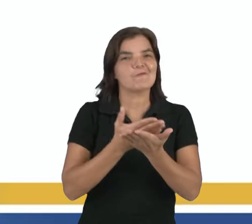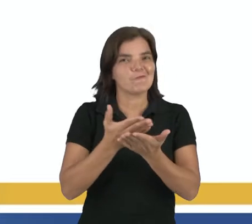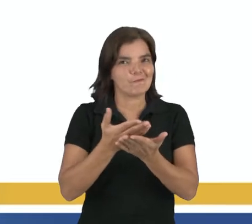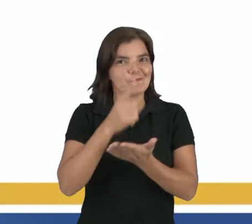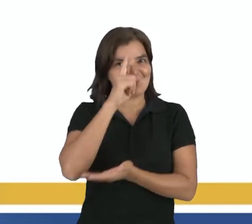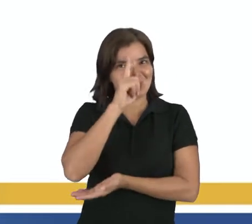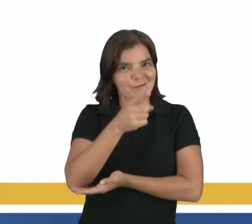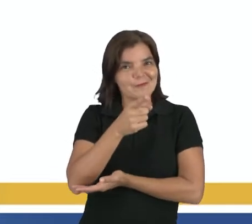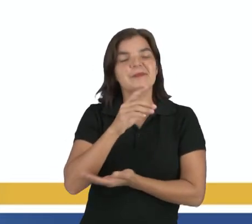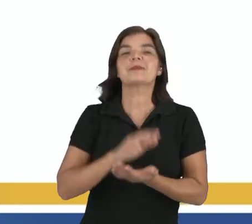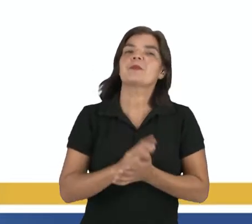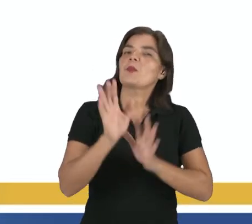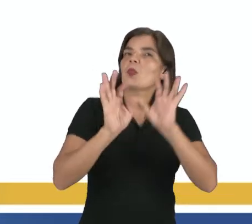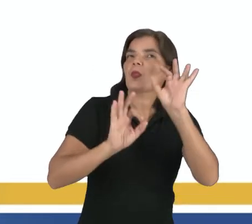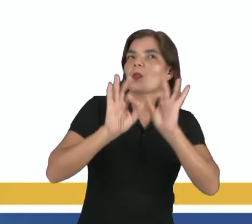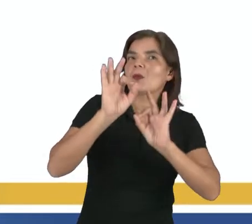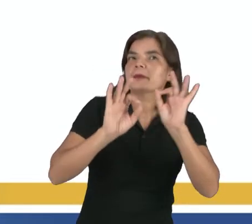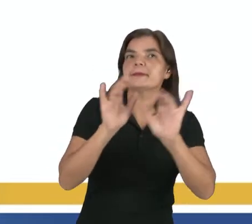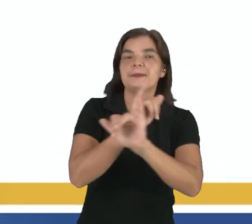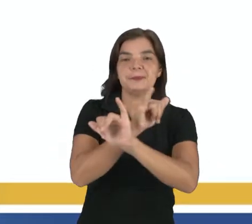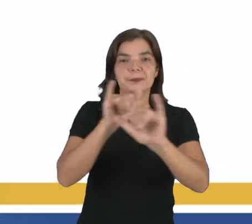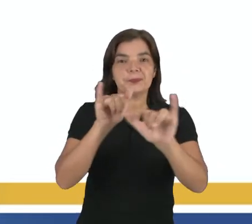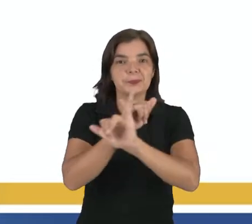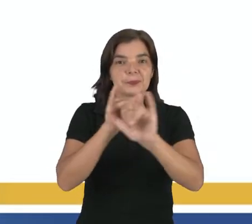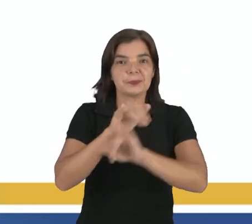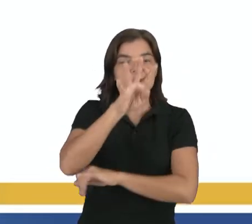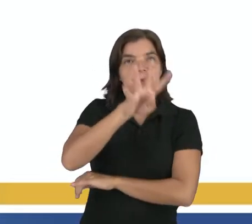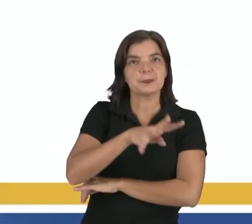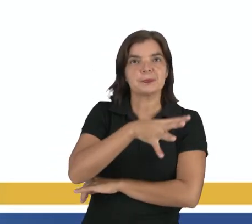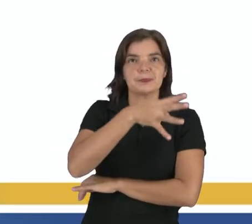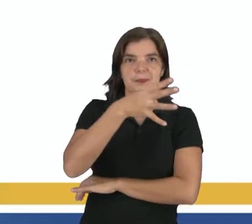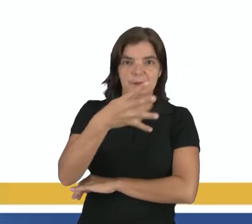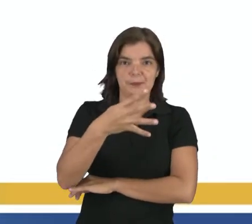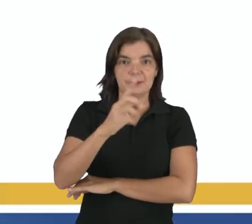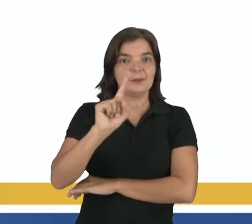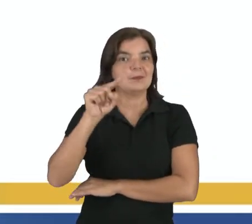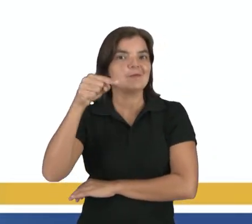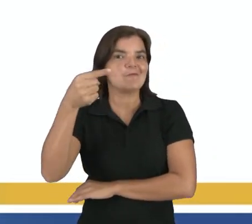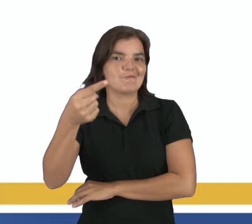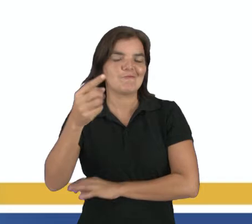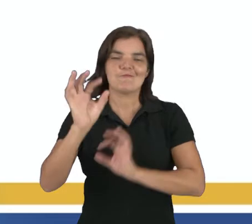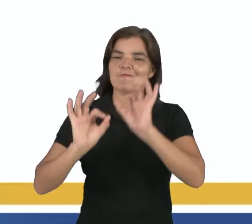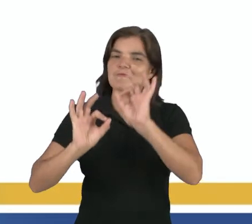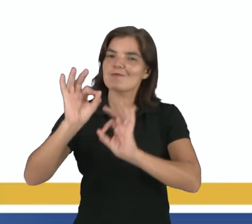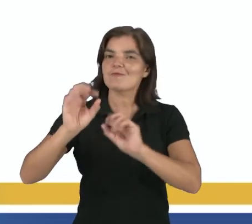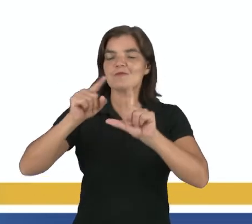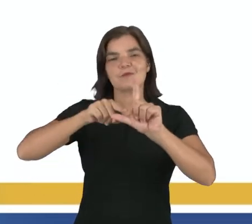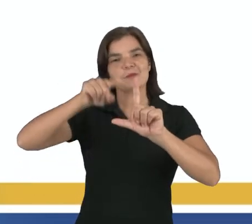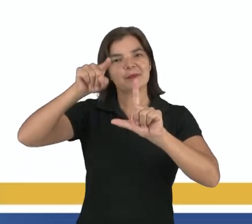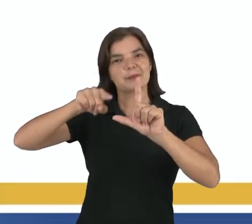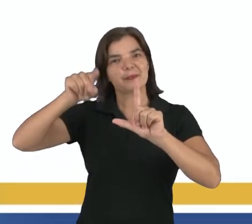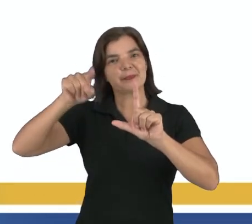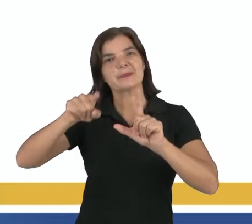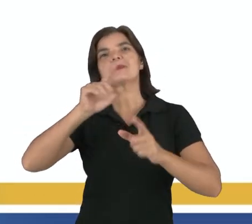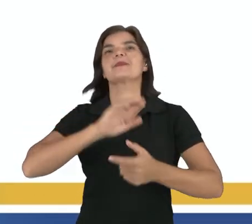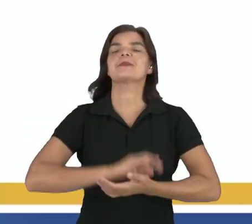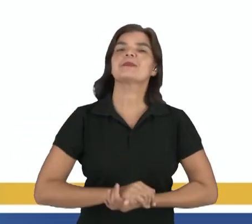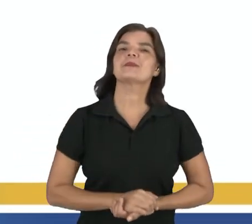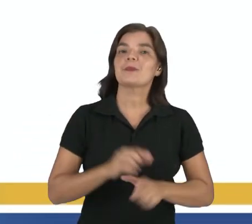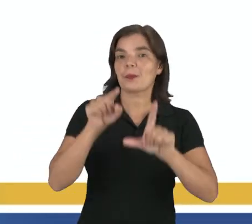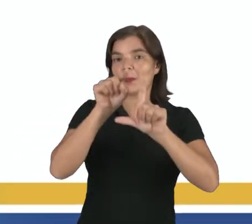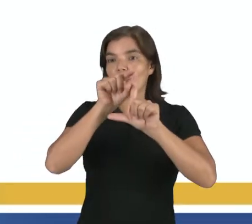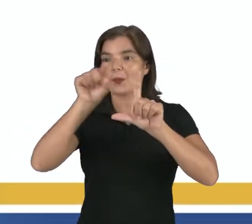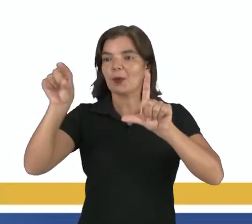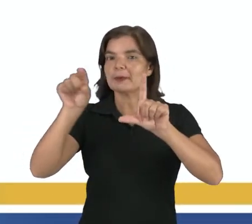comando da situação. Organize esses dados em uma tabela e, em seguida, construa o gráfico de